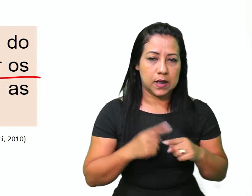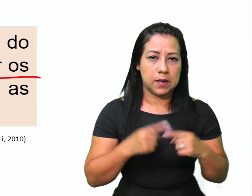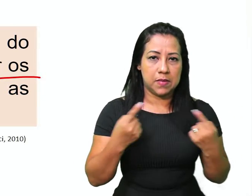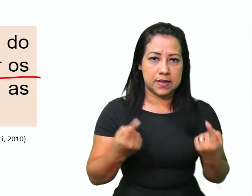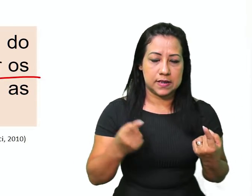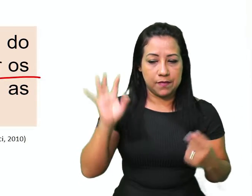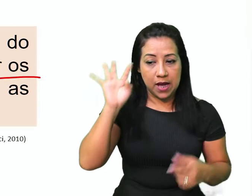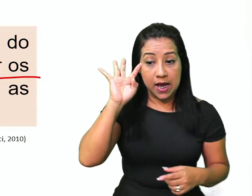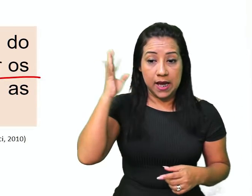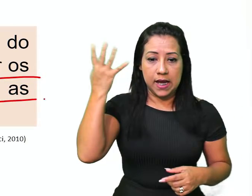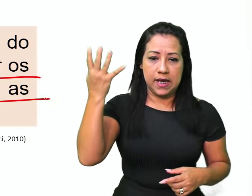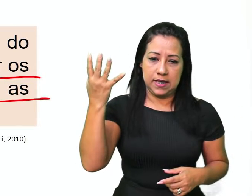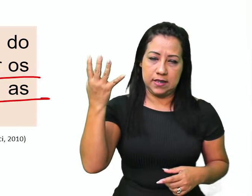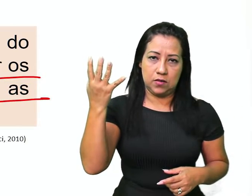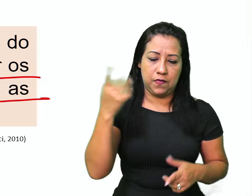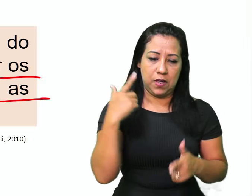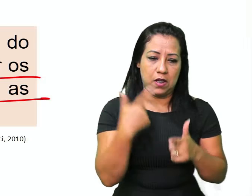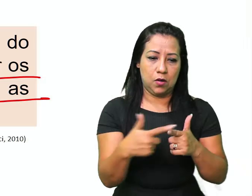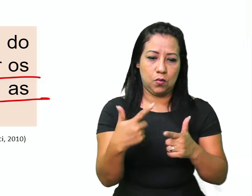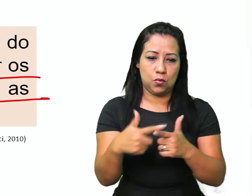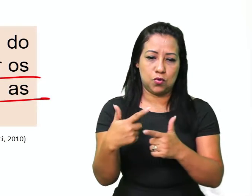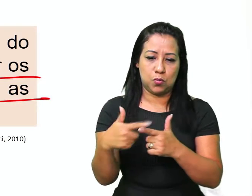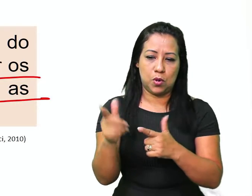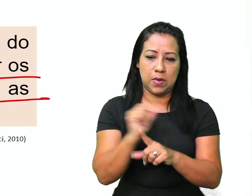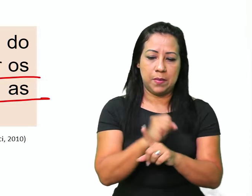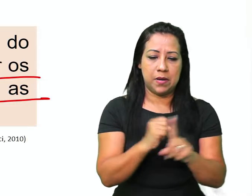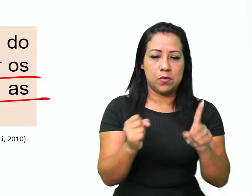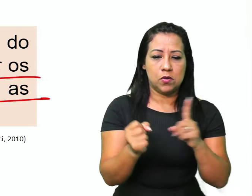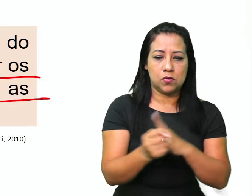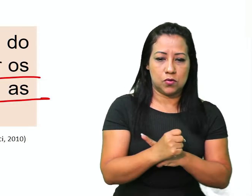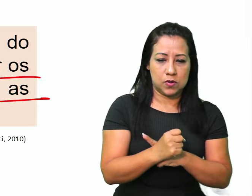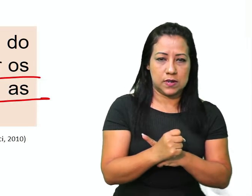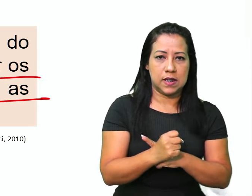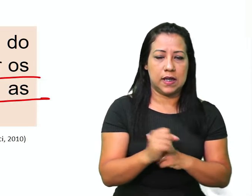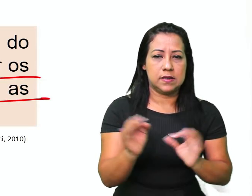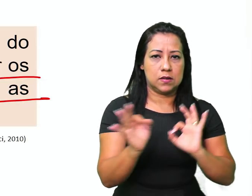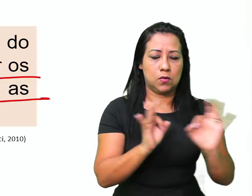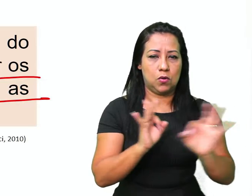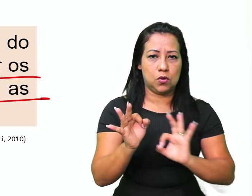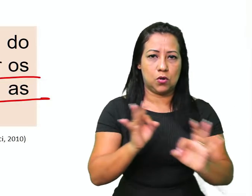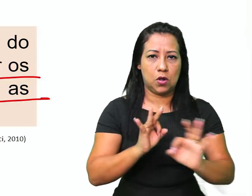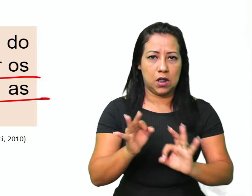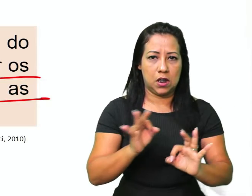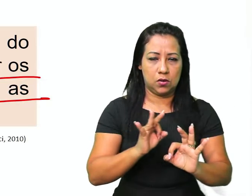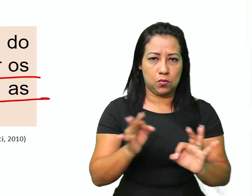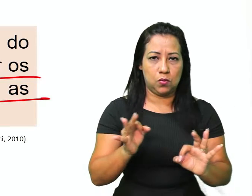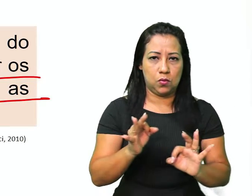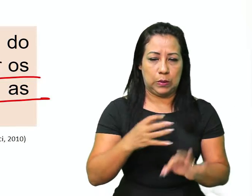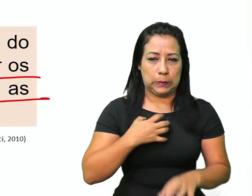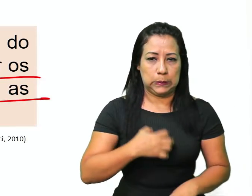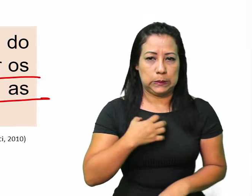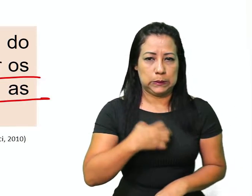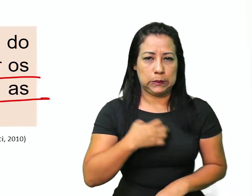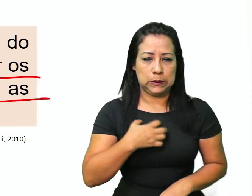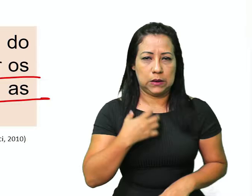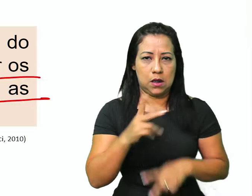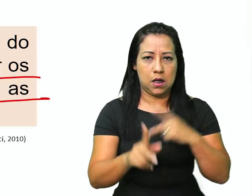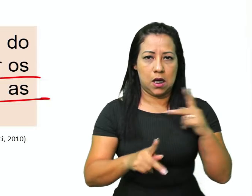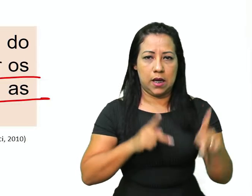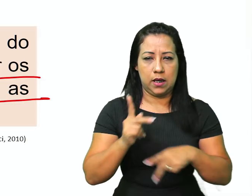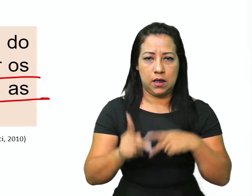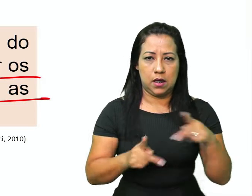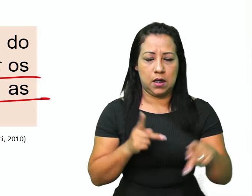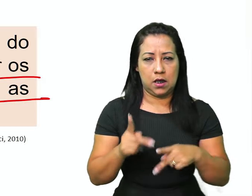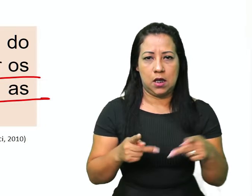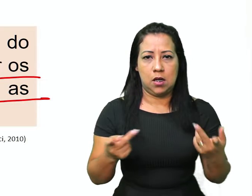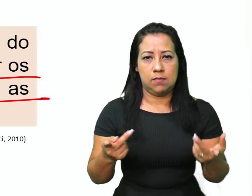sociais, controlando assim as revoltas populares. Tudo bem? Firme e forte?